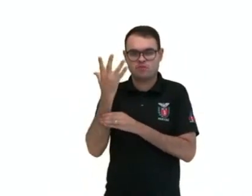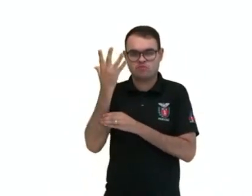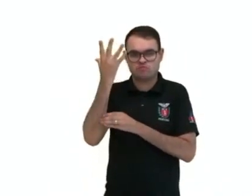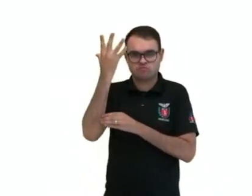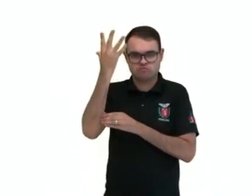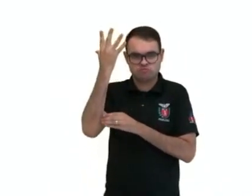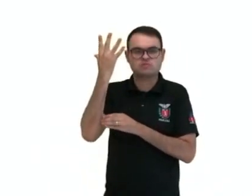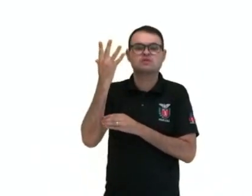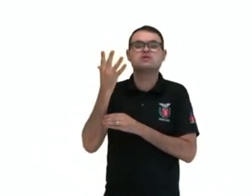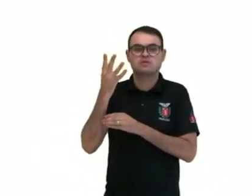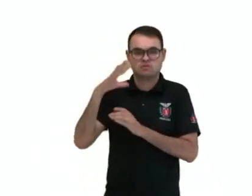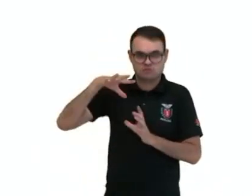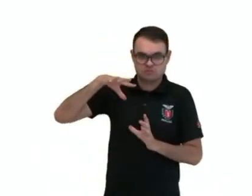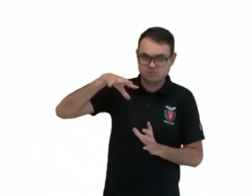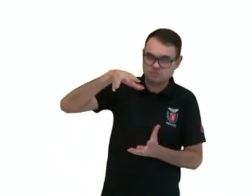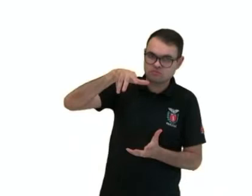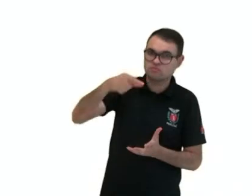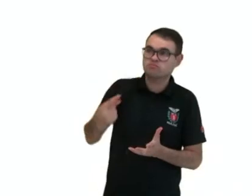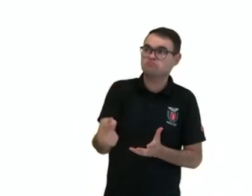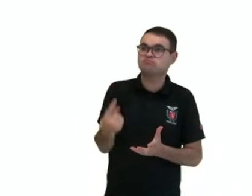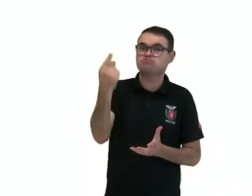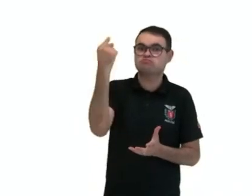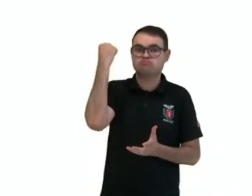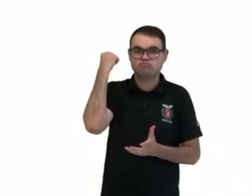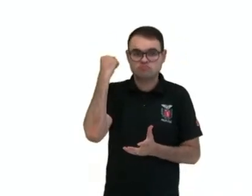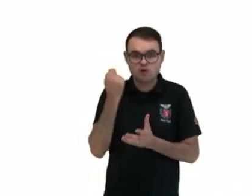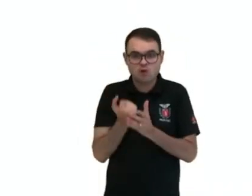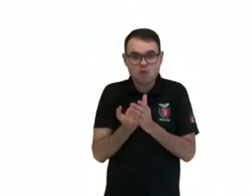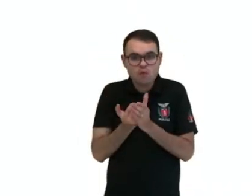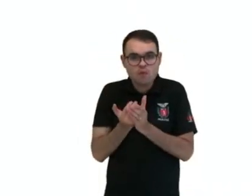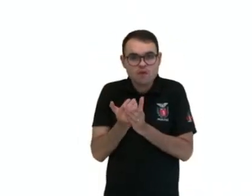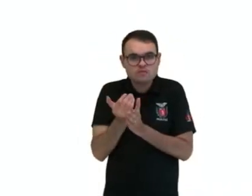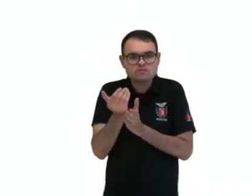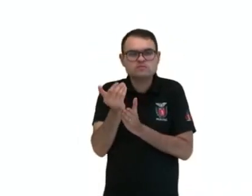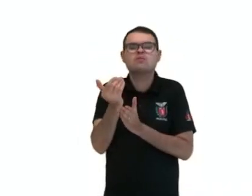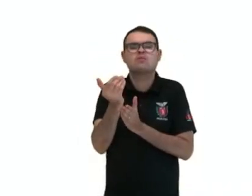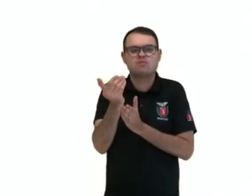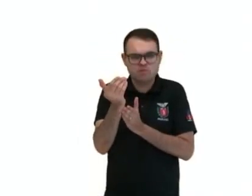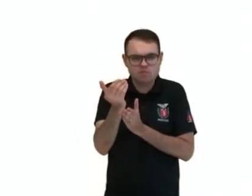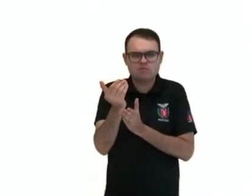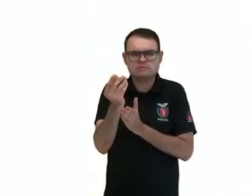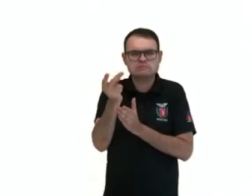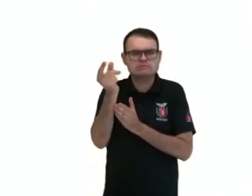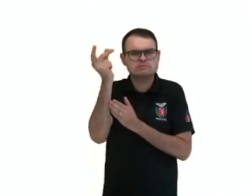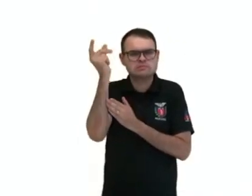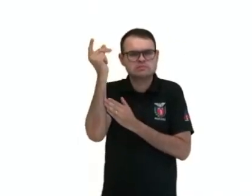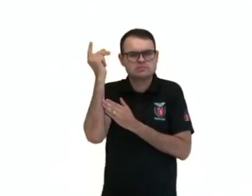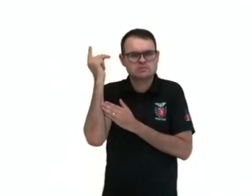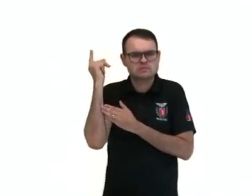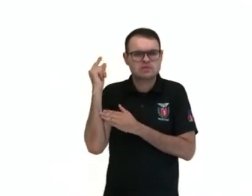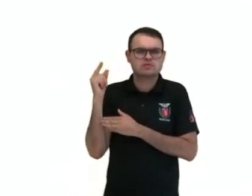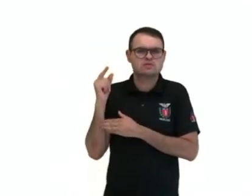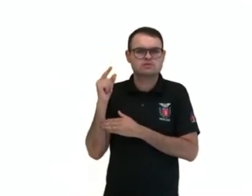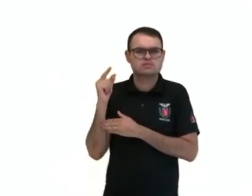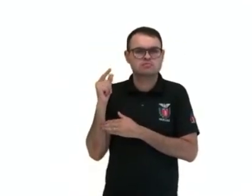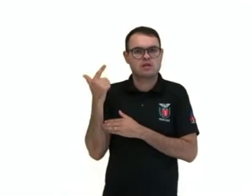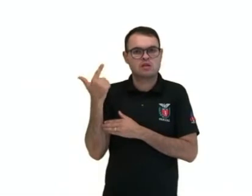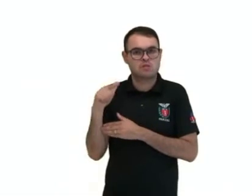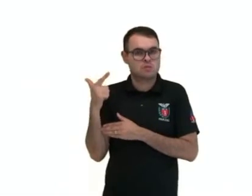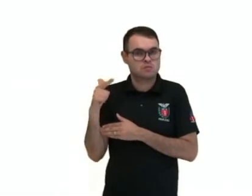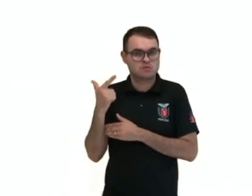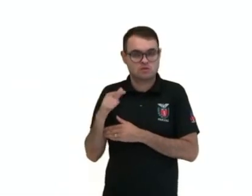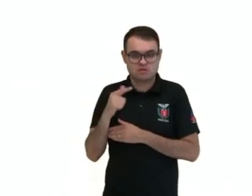planeta estava na sua origem, recém-formado, e ainda ele tinha aquelas condições adversas